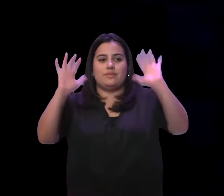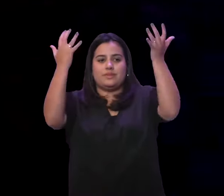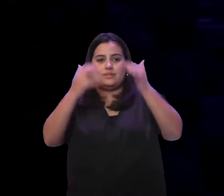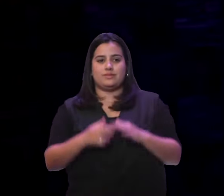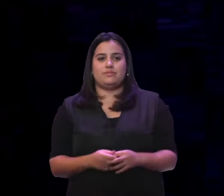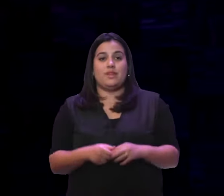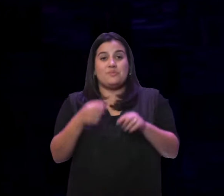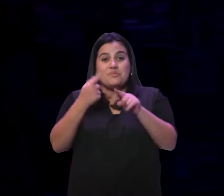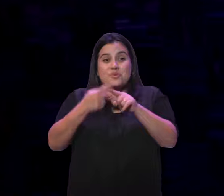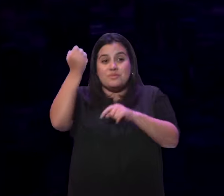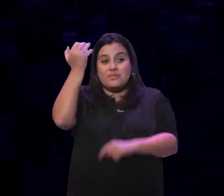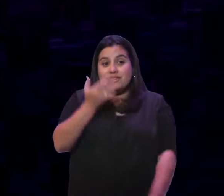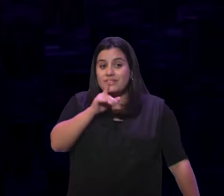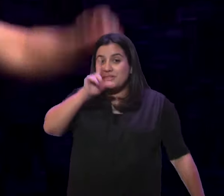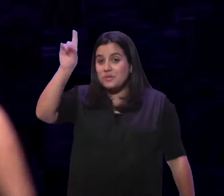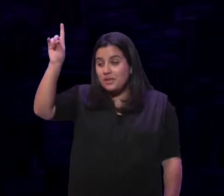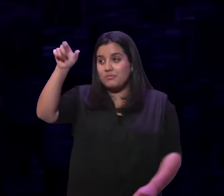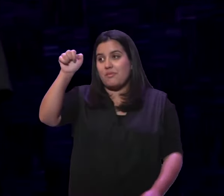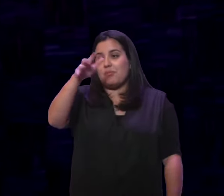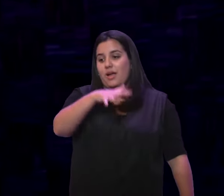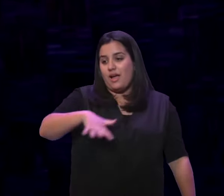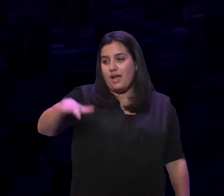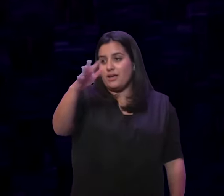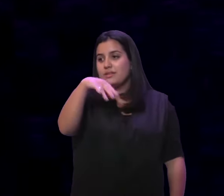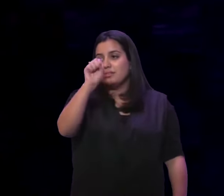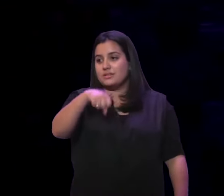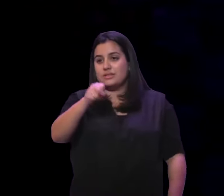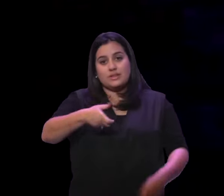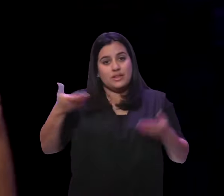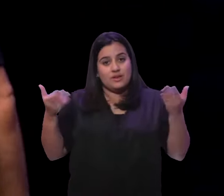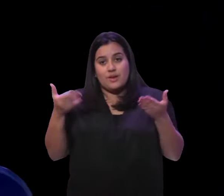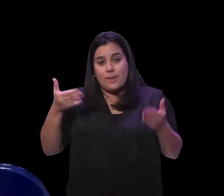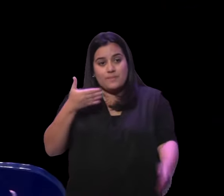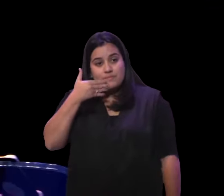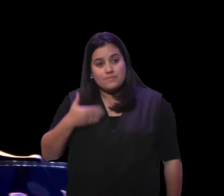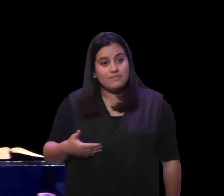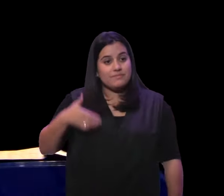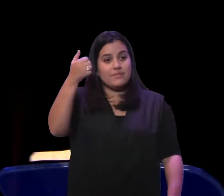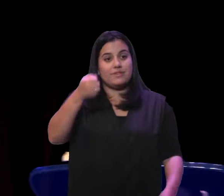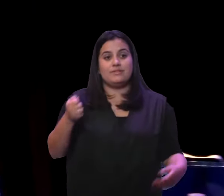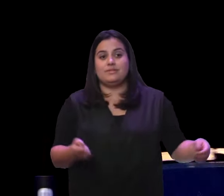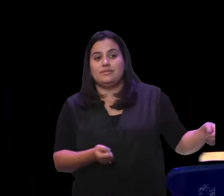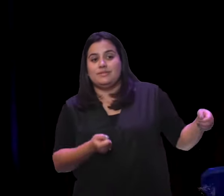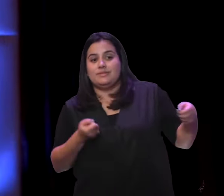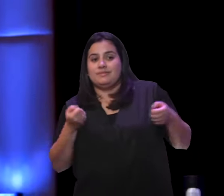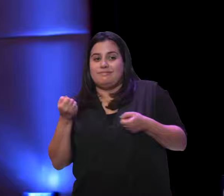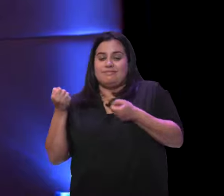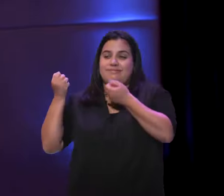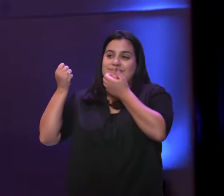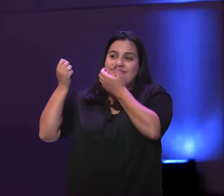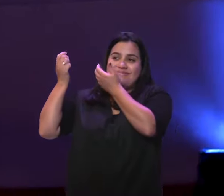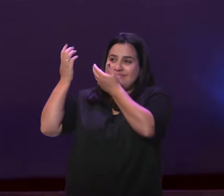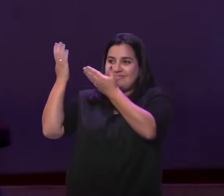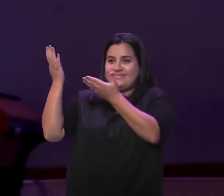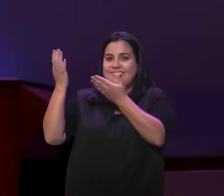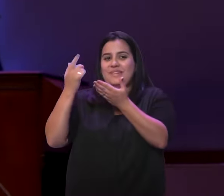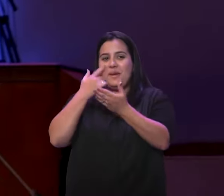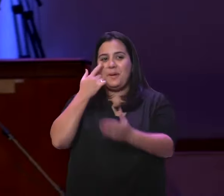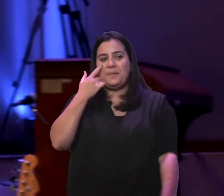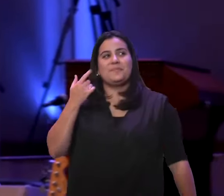a presença de Deus está aqui. E nós vamos dar o nosso melhor. Olha aqui para mim, para de conversar, olha aqui para